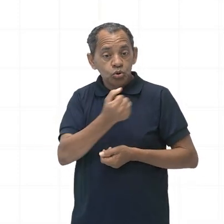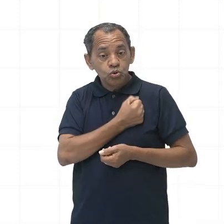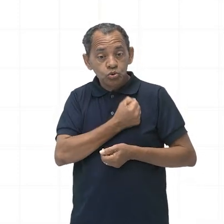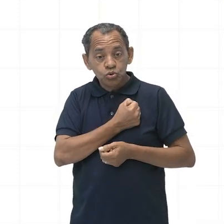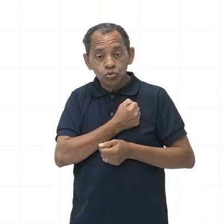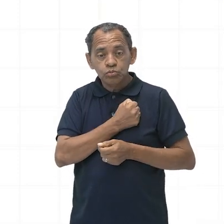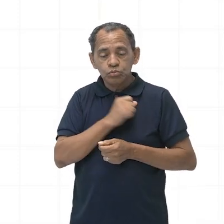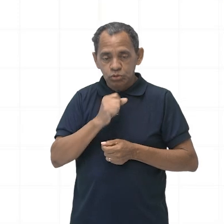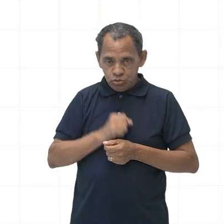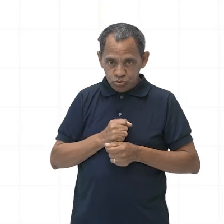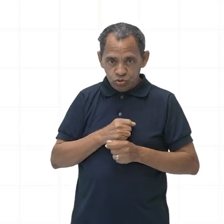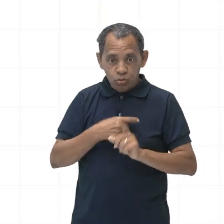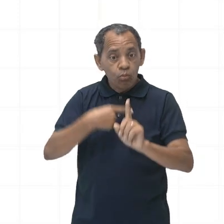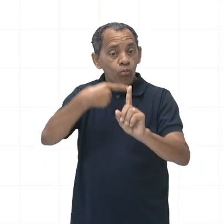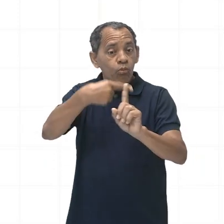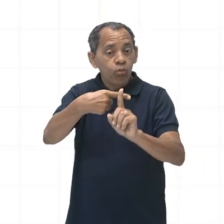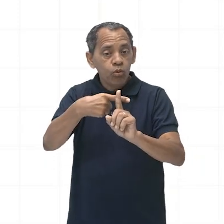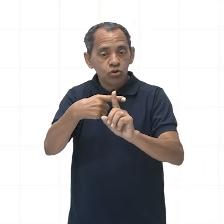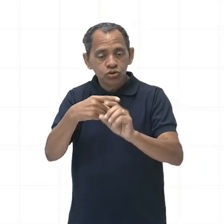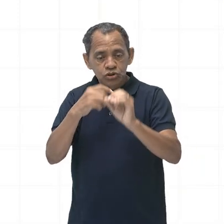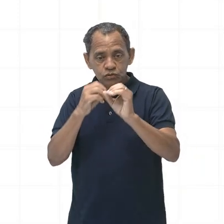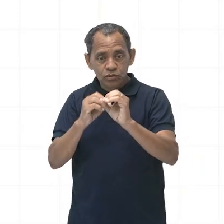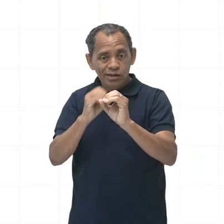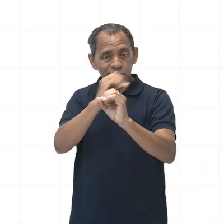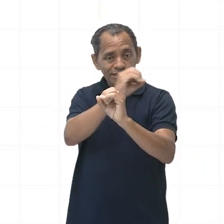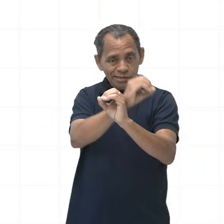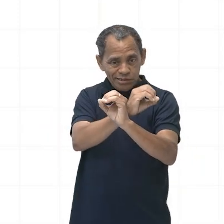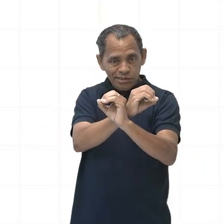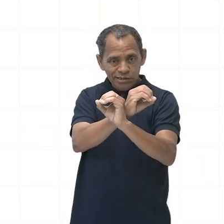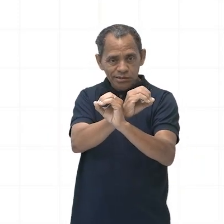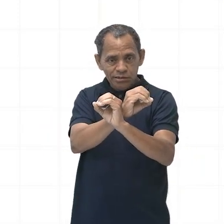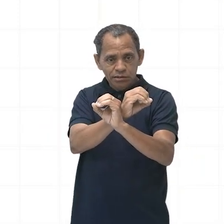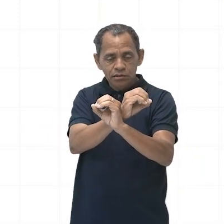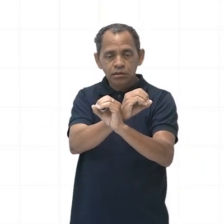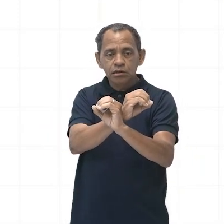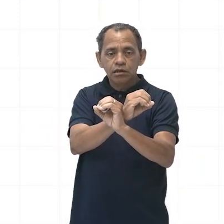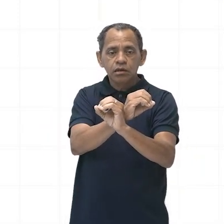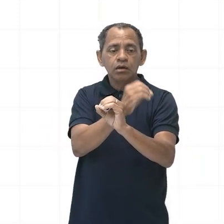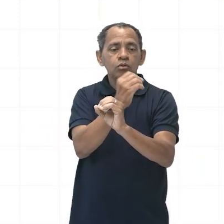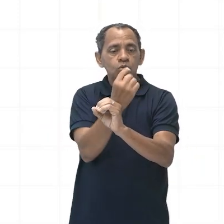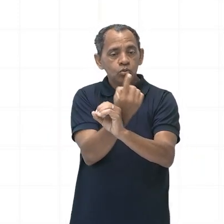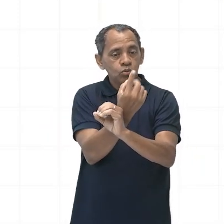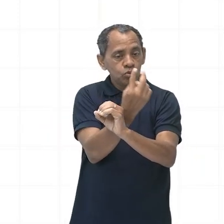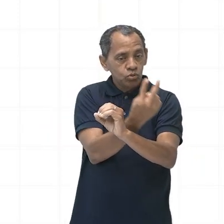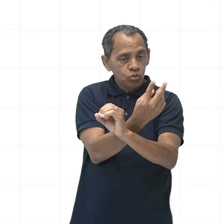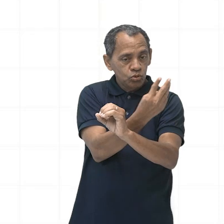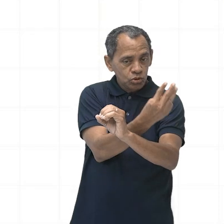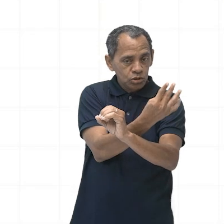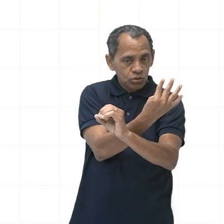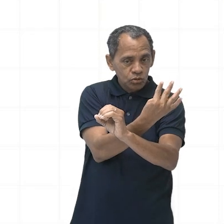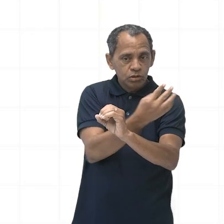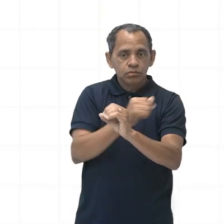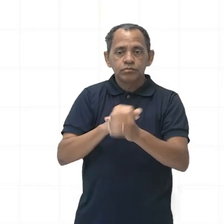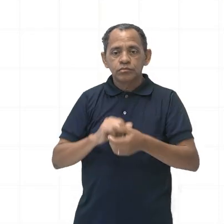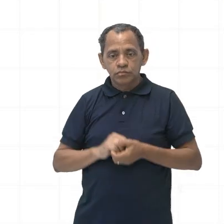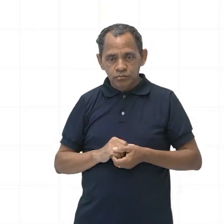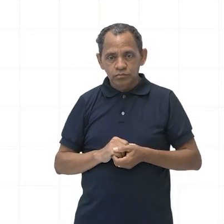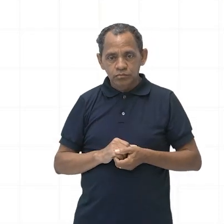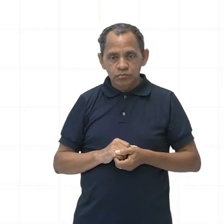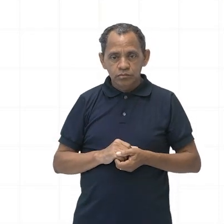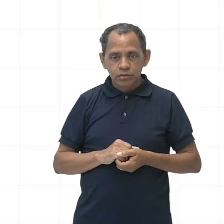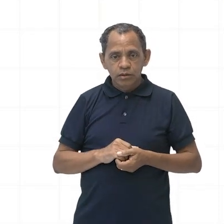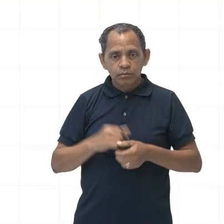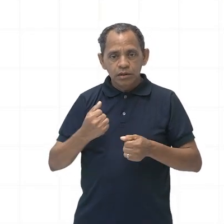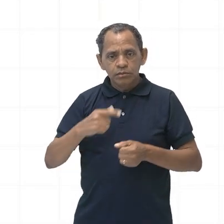zero. Tudo bem? Então, essa é a primeira ideia que nós temos que ter da reta numérica.